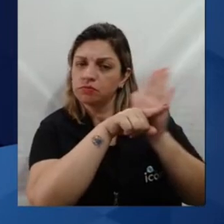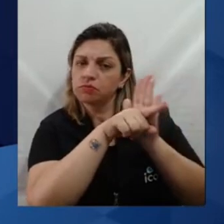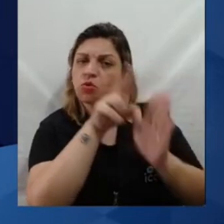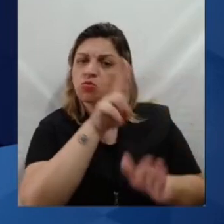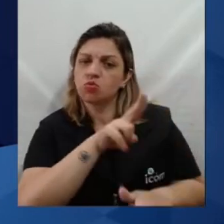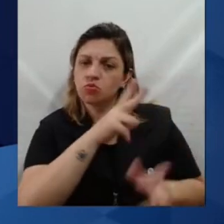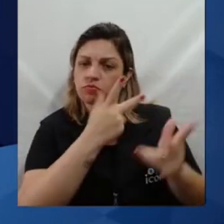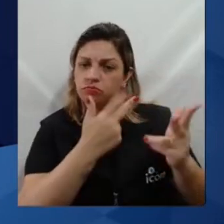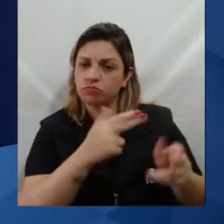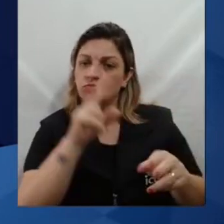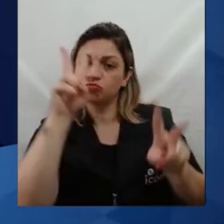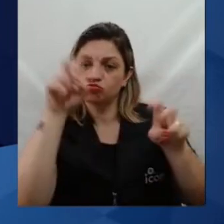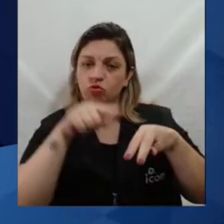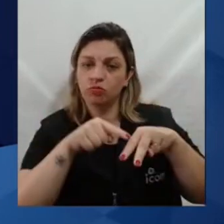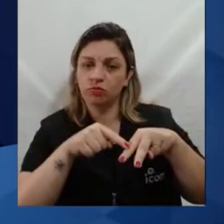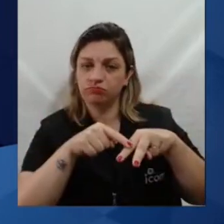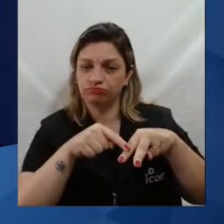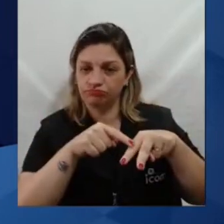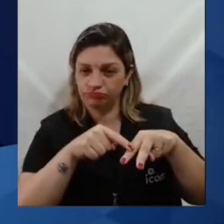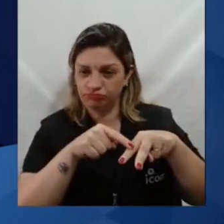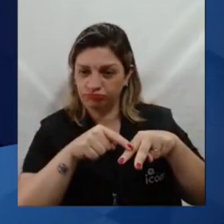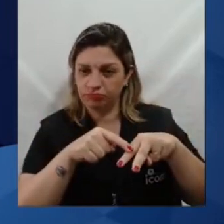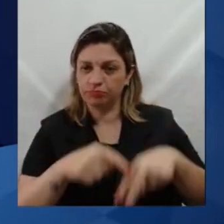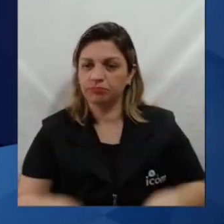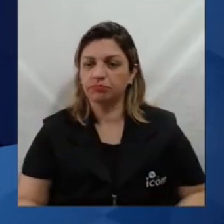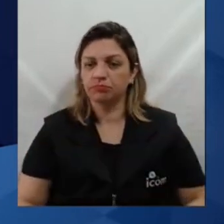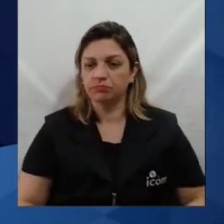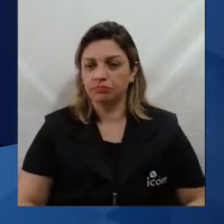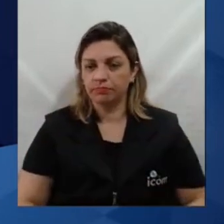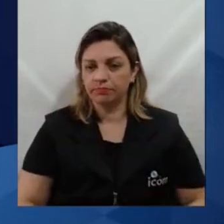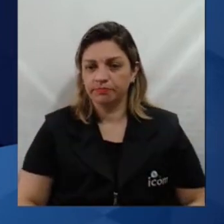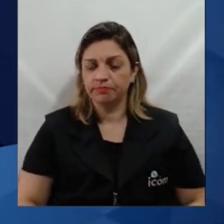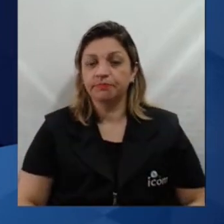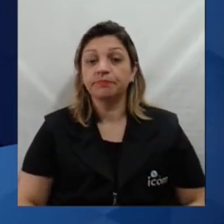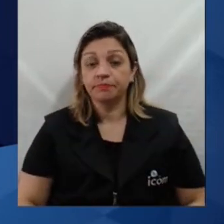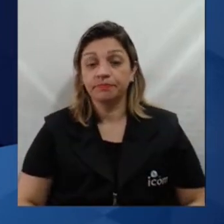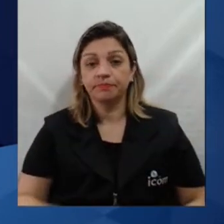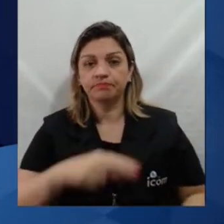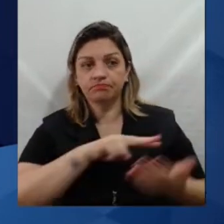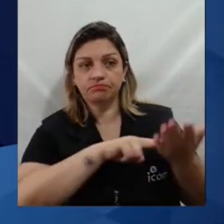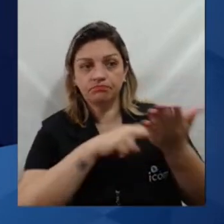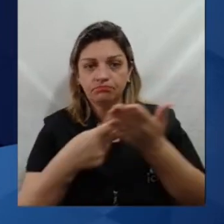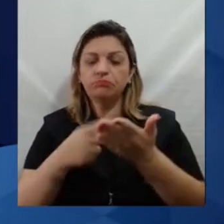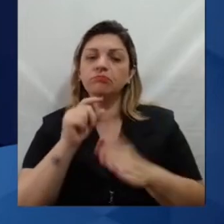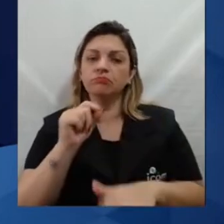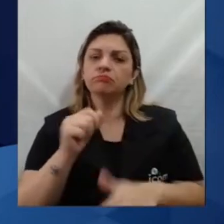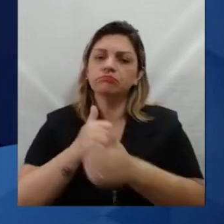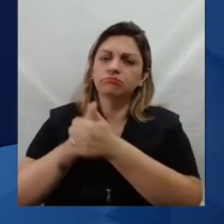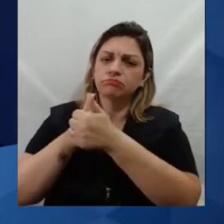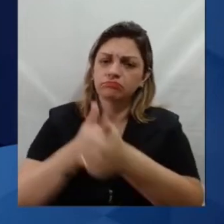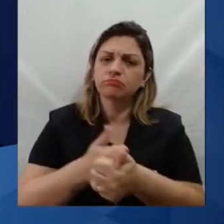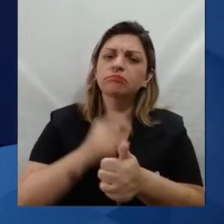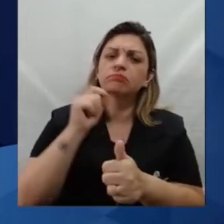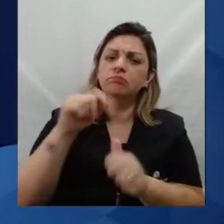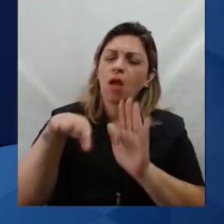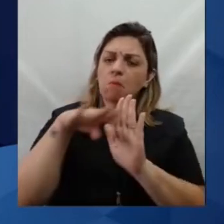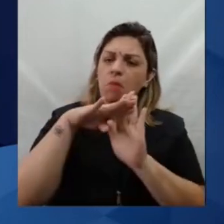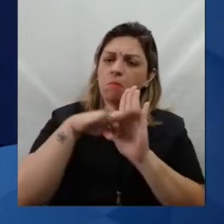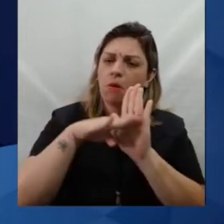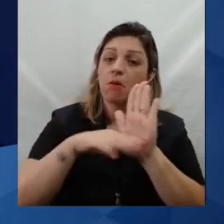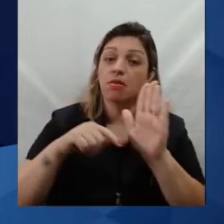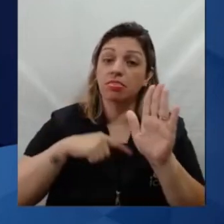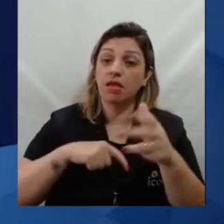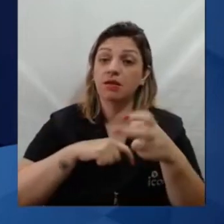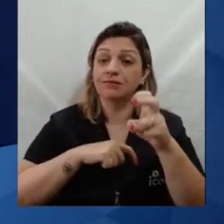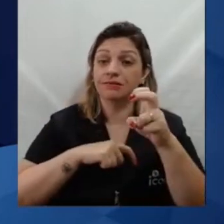joelho. Então, para a tradução, ela seguiu os critérios de Beaton e ela foi feita em 5 estágios. O